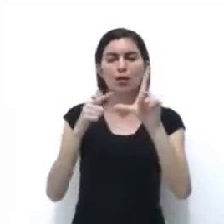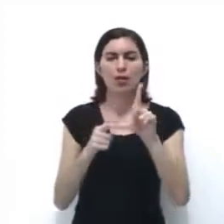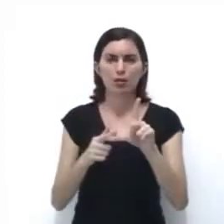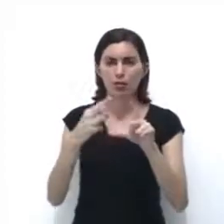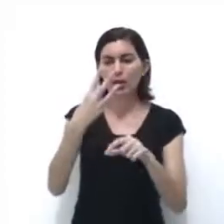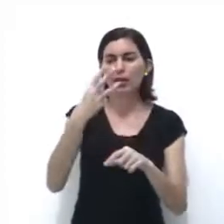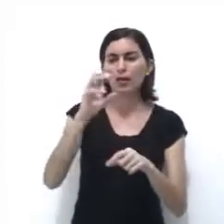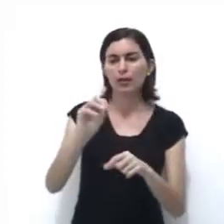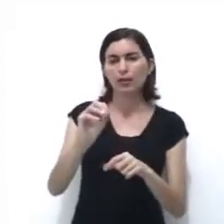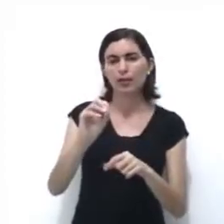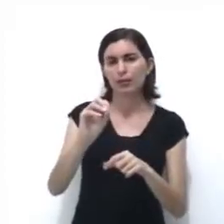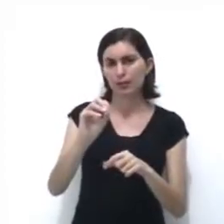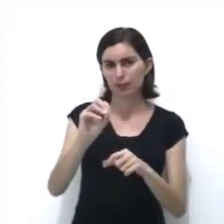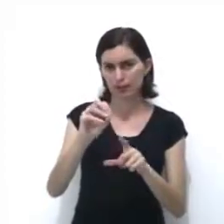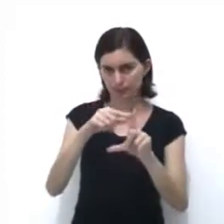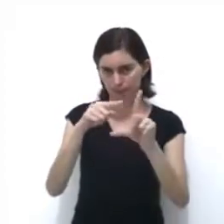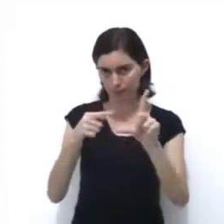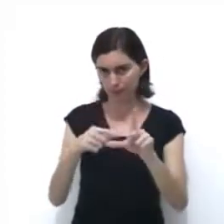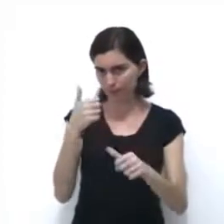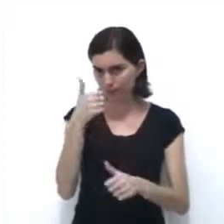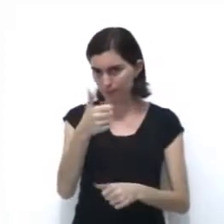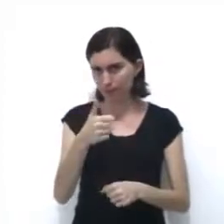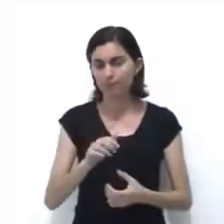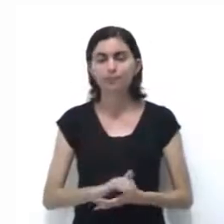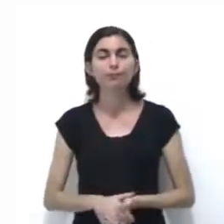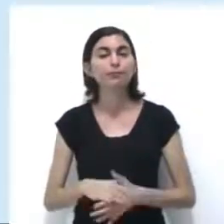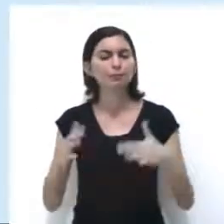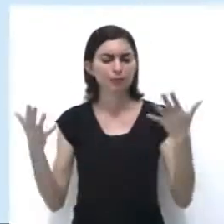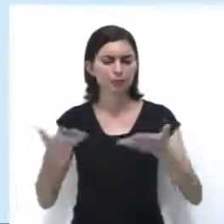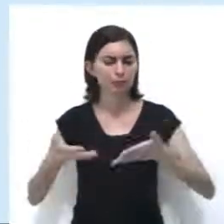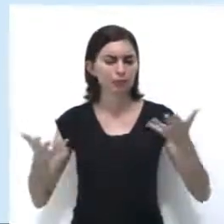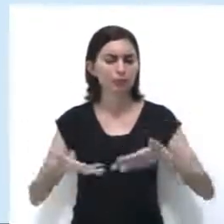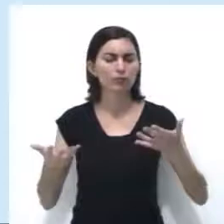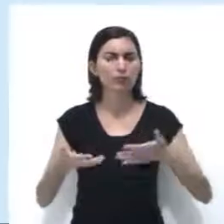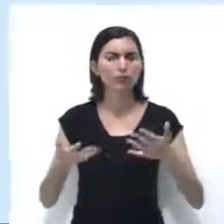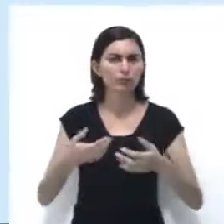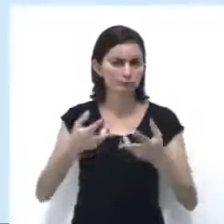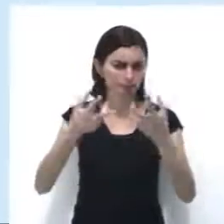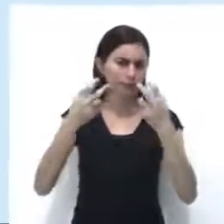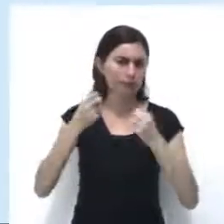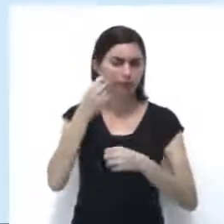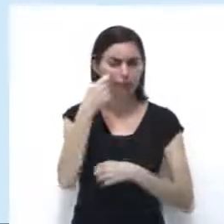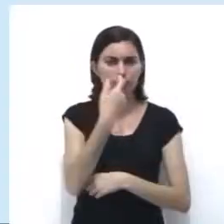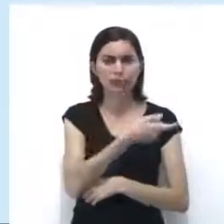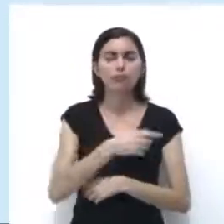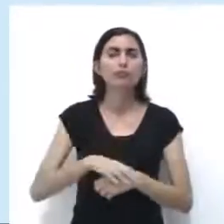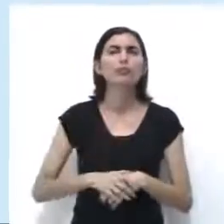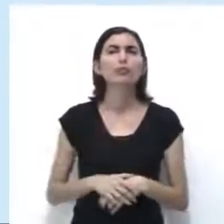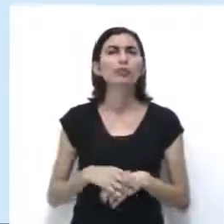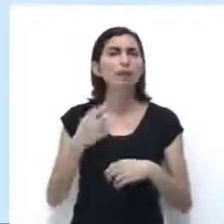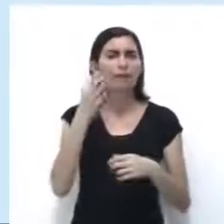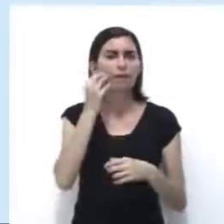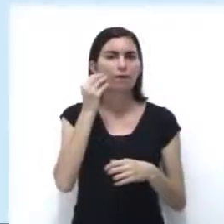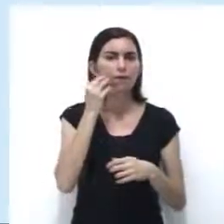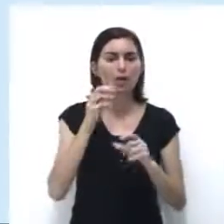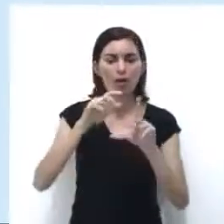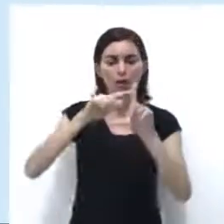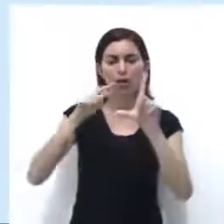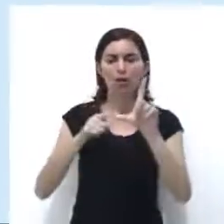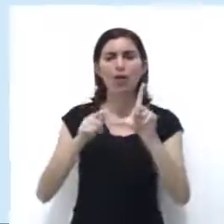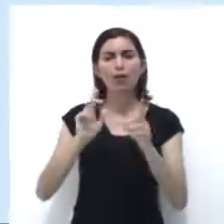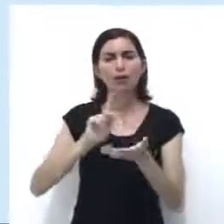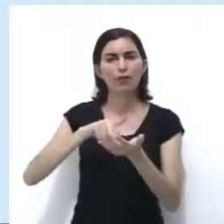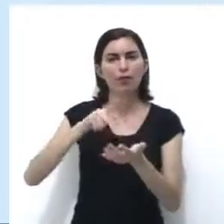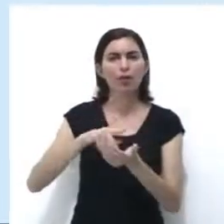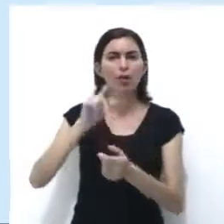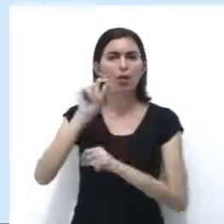ângulo de 30 graus. Tá bom? Ok? Agora, dá uma sacada aqui comigo. Veja que ângulo,